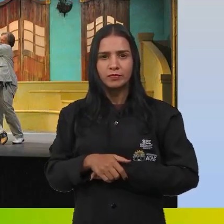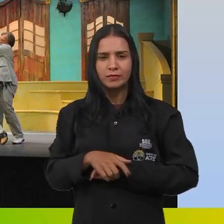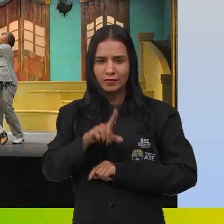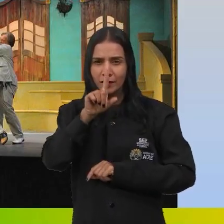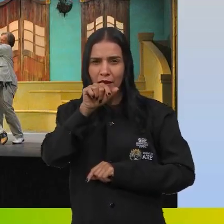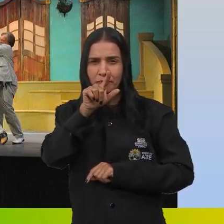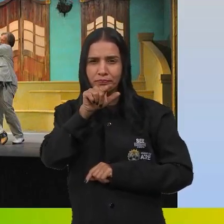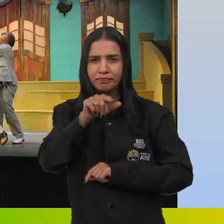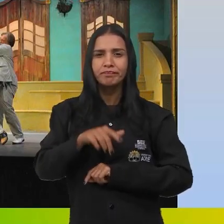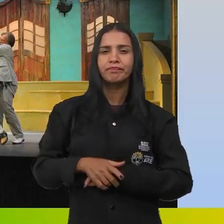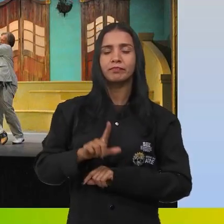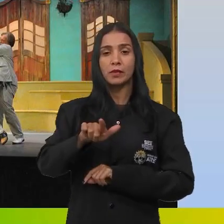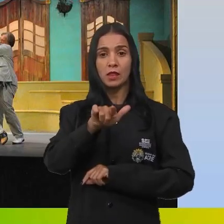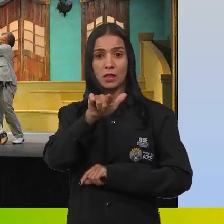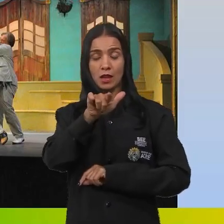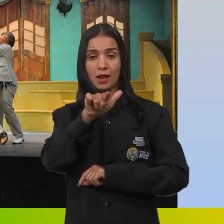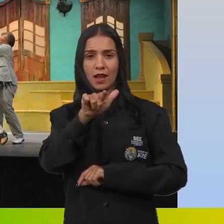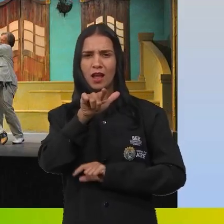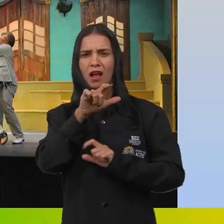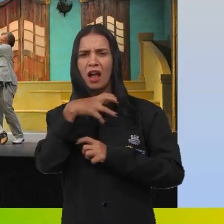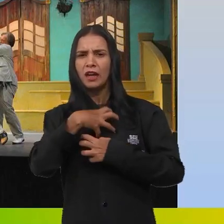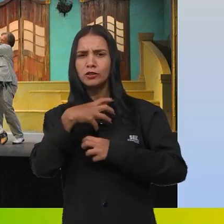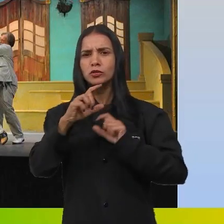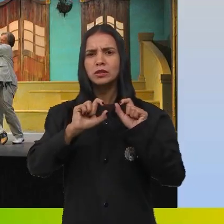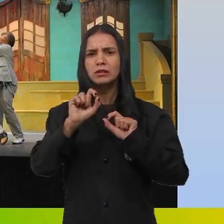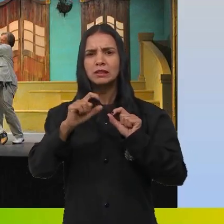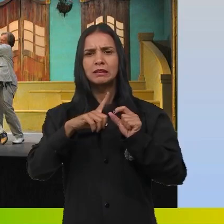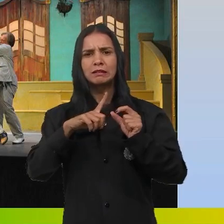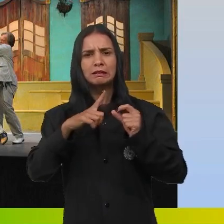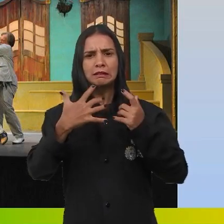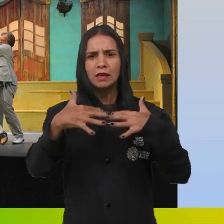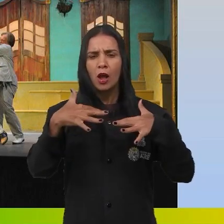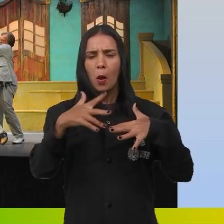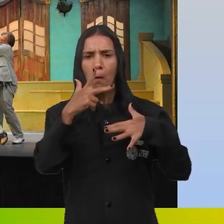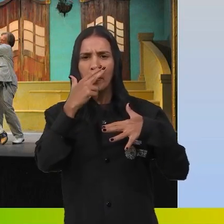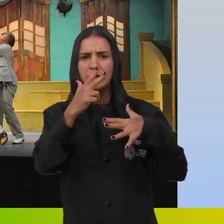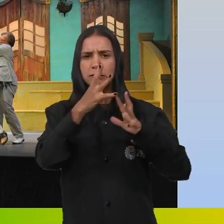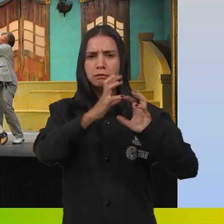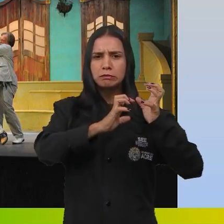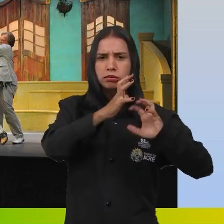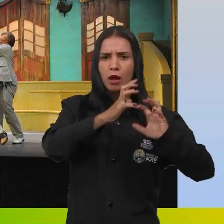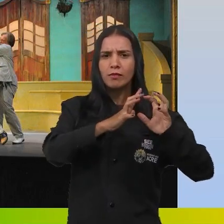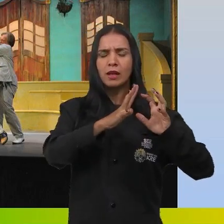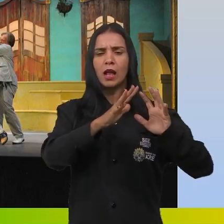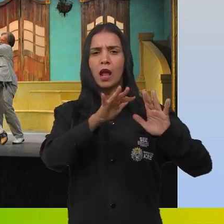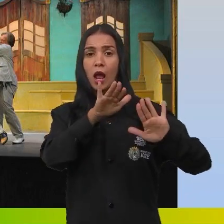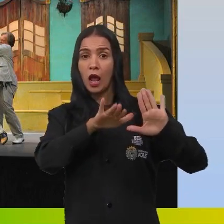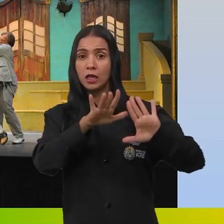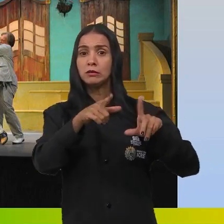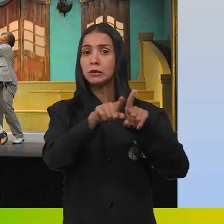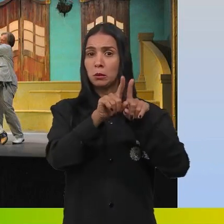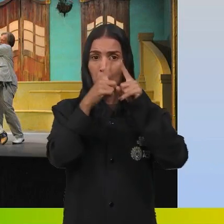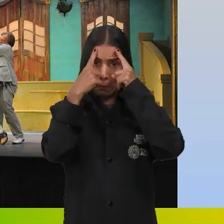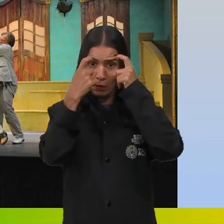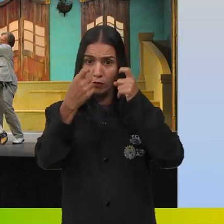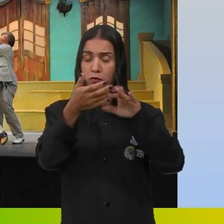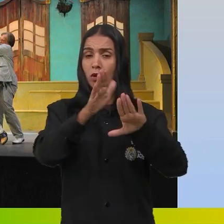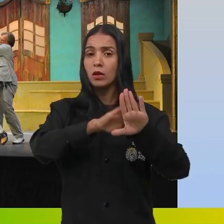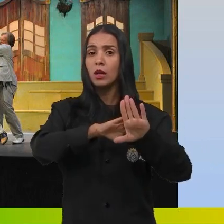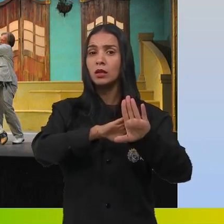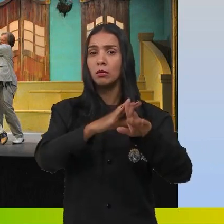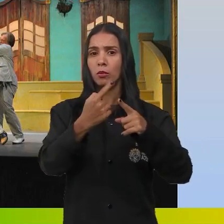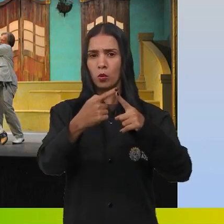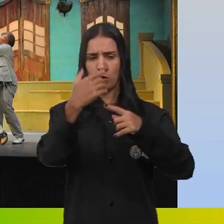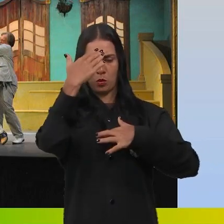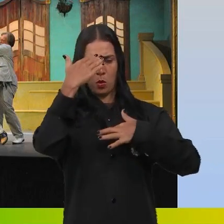E esse gesto, ele transmite tensão, conflito e até uma certa violência, né? O